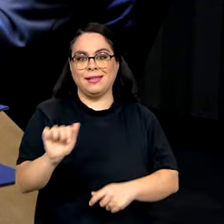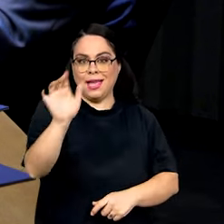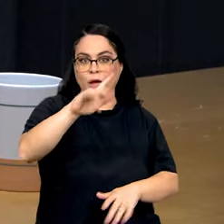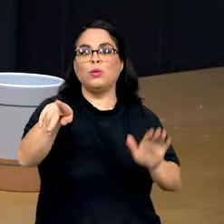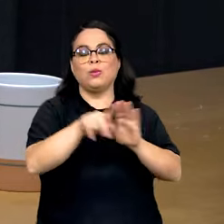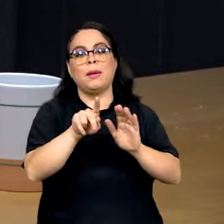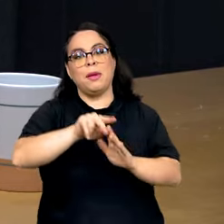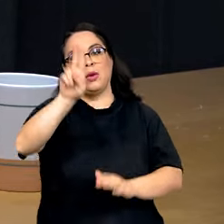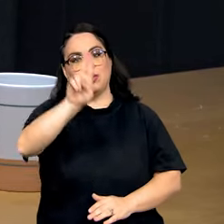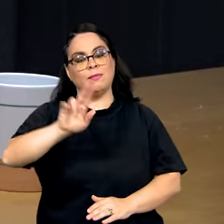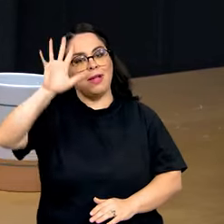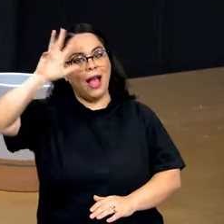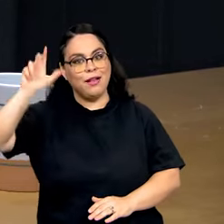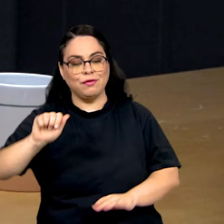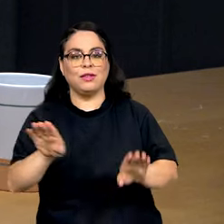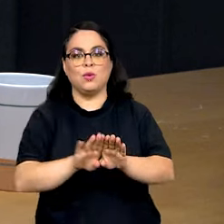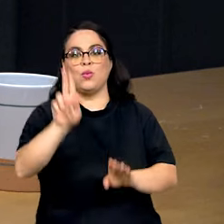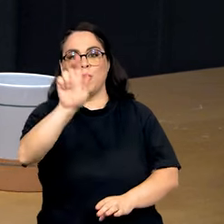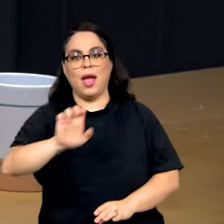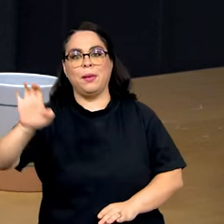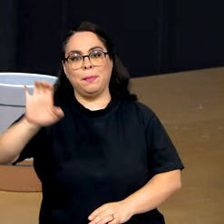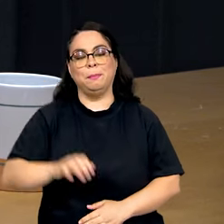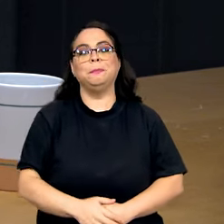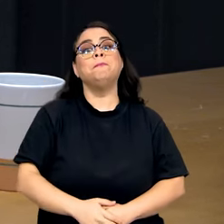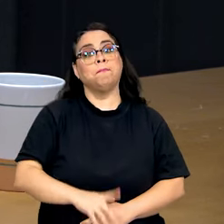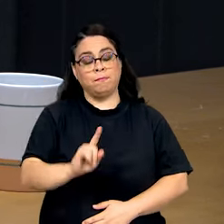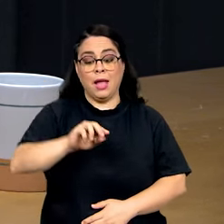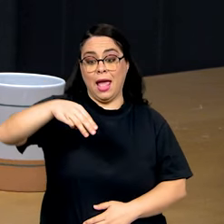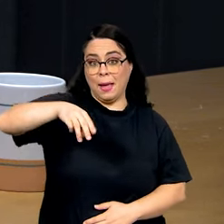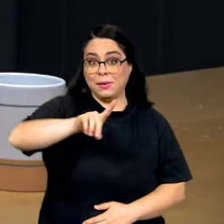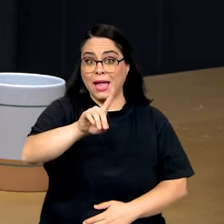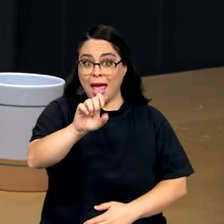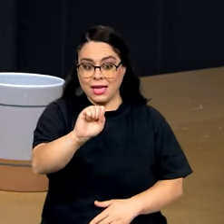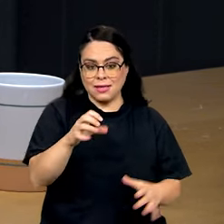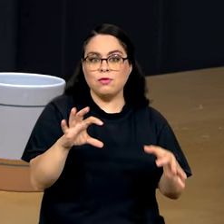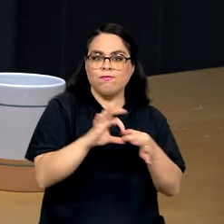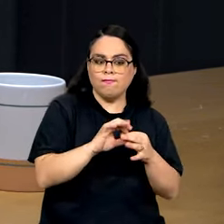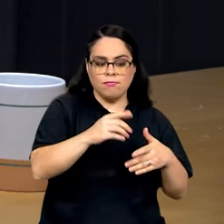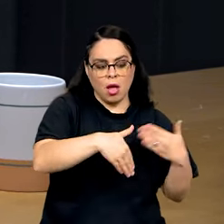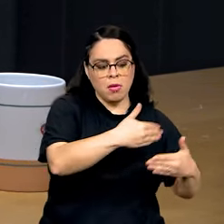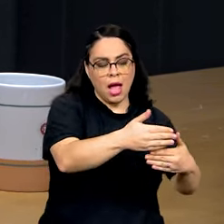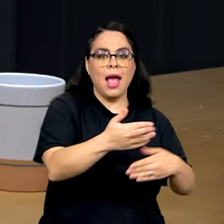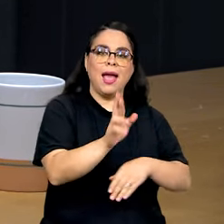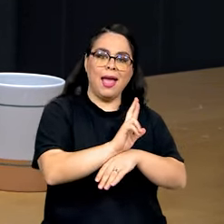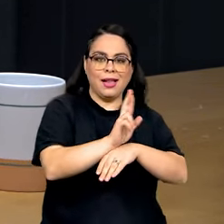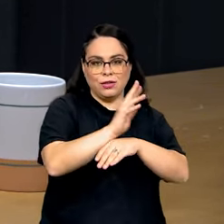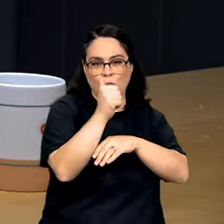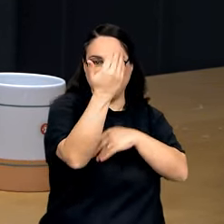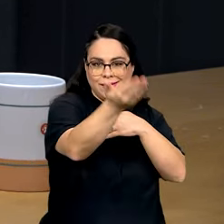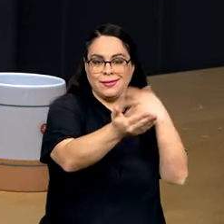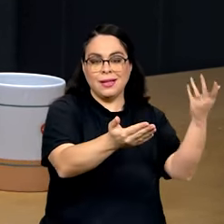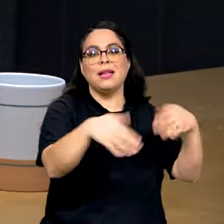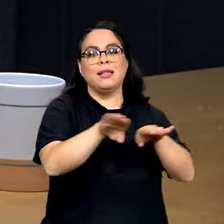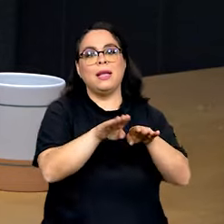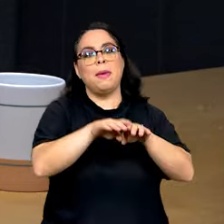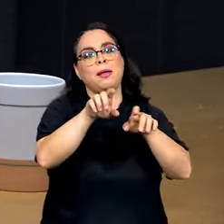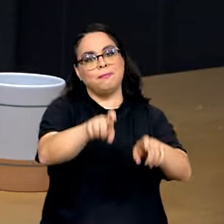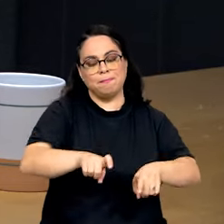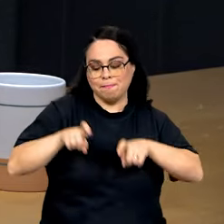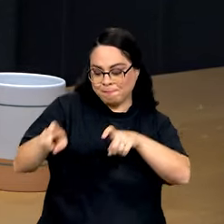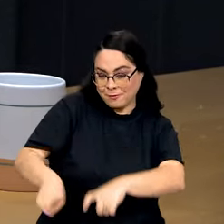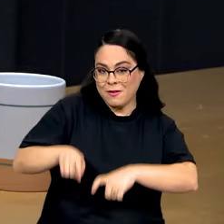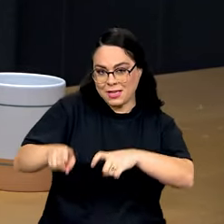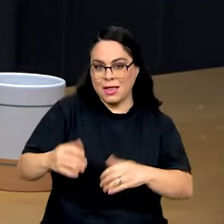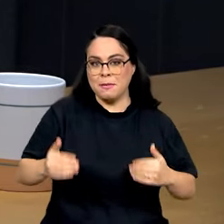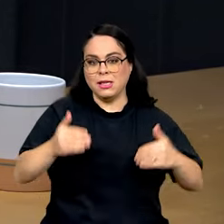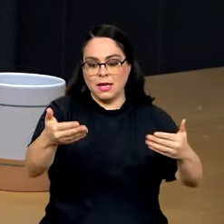Europeia Uma Força Tarefa coordenada pelo MDS em conjunto com os Ministérios das relações exteriores e da Fazenda trabalha para